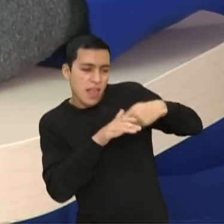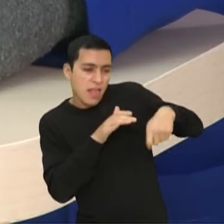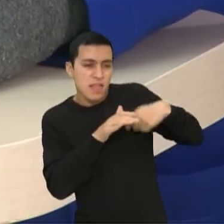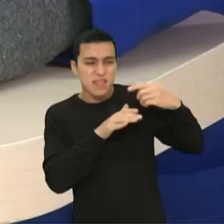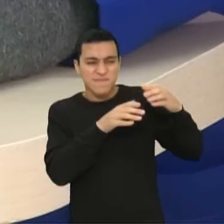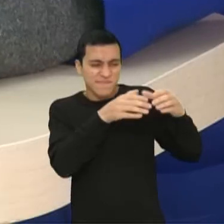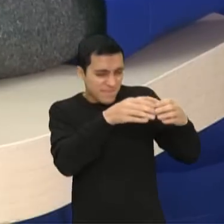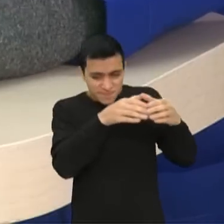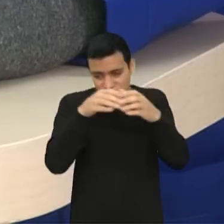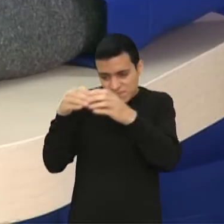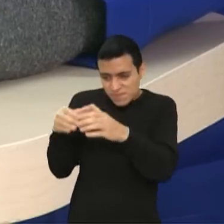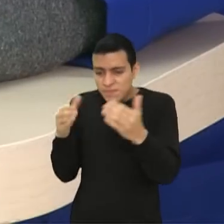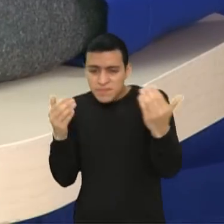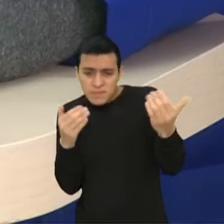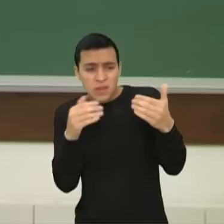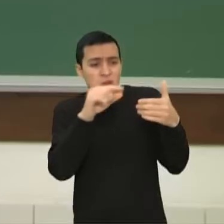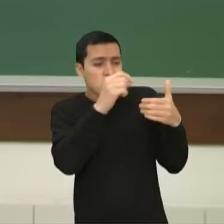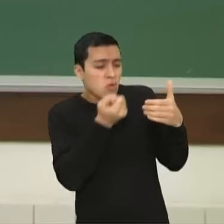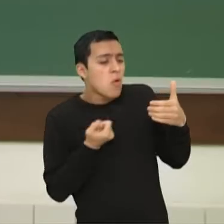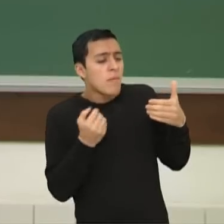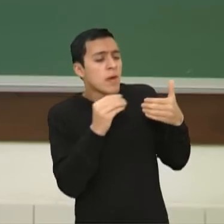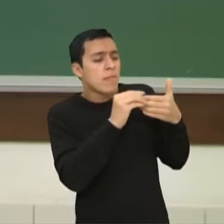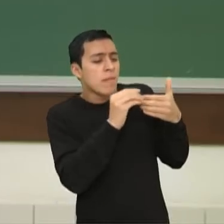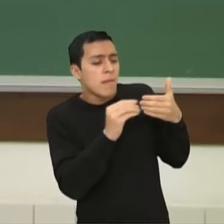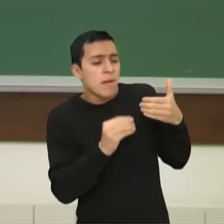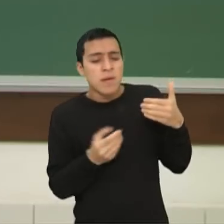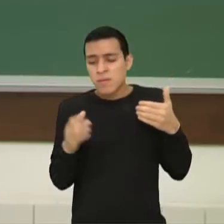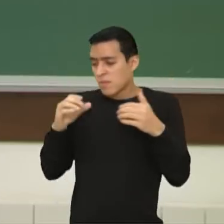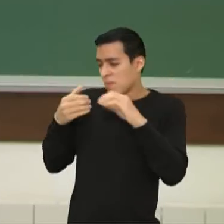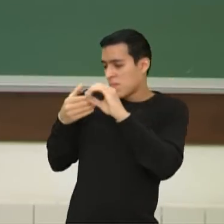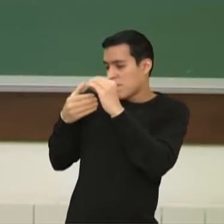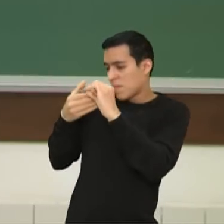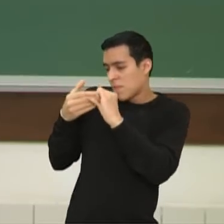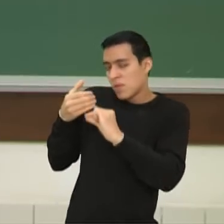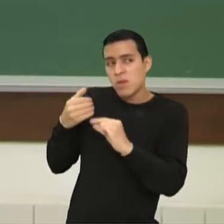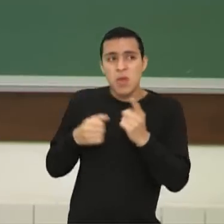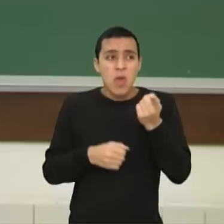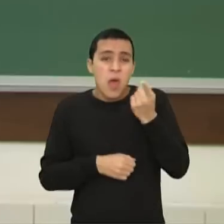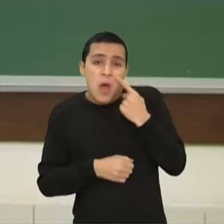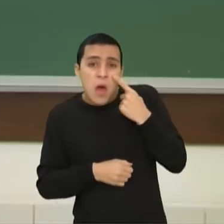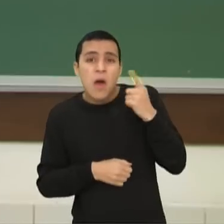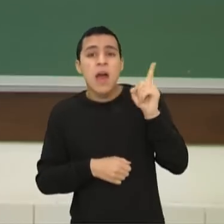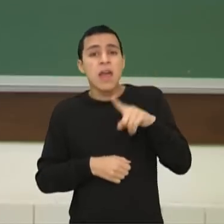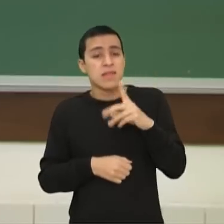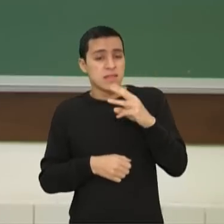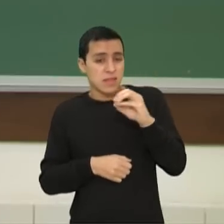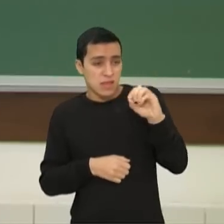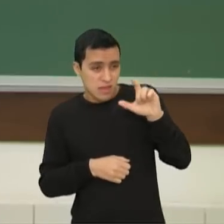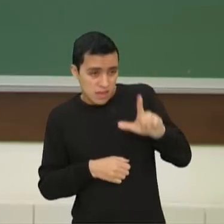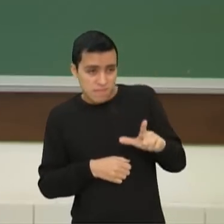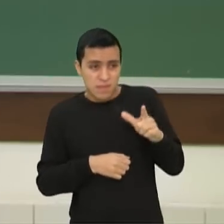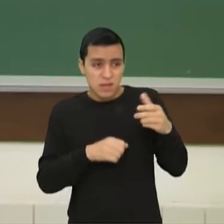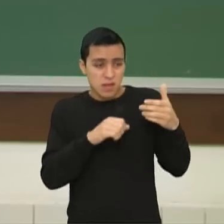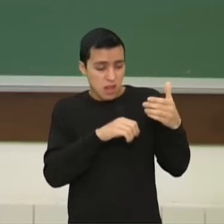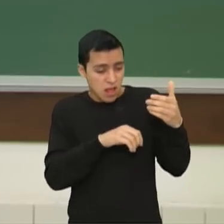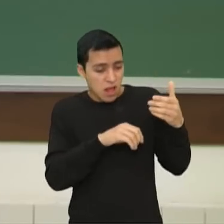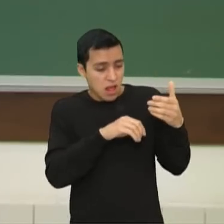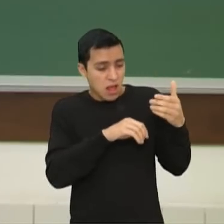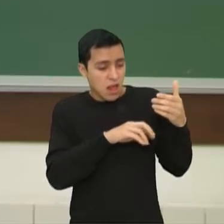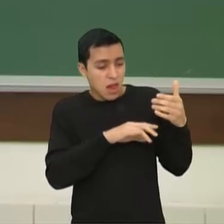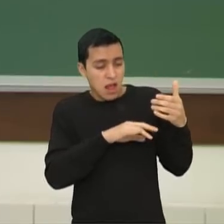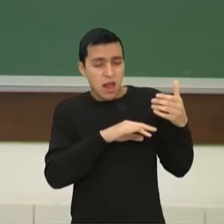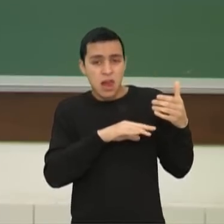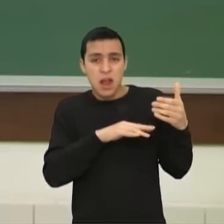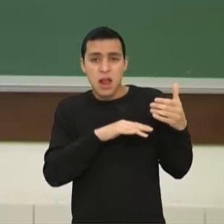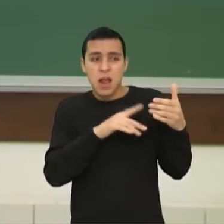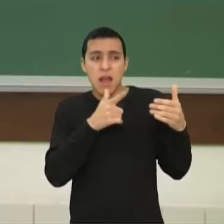Percebam que aqui eu tenho as medidas. Olha quanto que eu coloquei, ó. 300 ml. Vamos de baixo para cima? Então, se eu